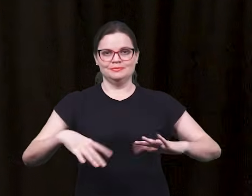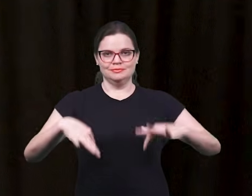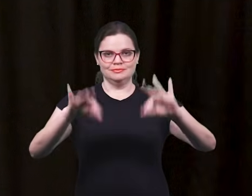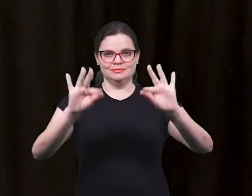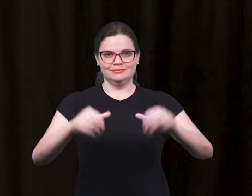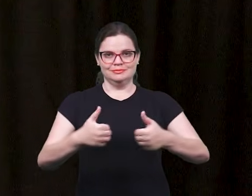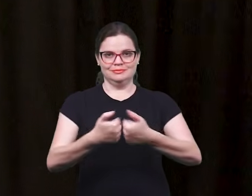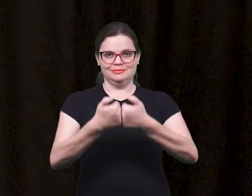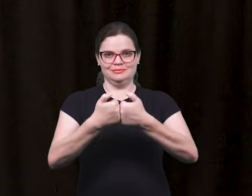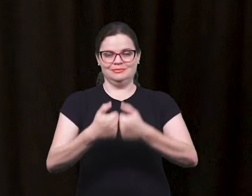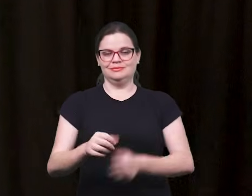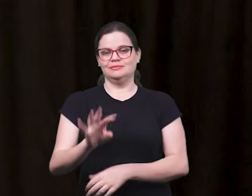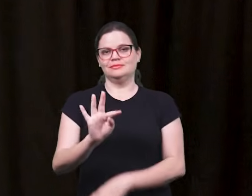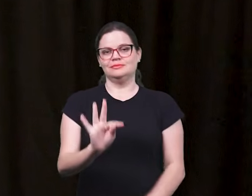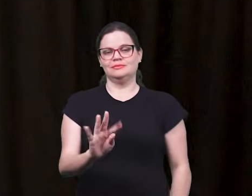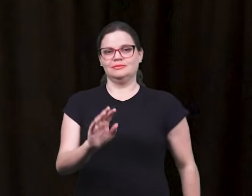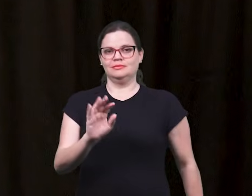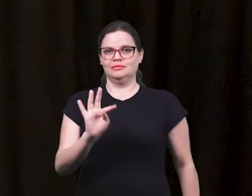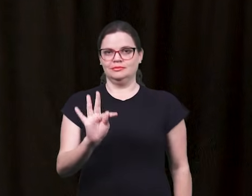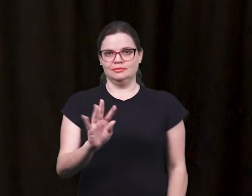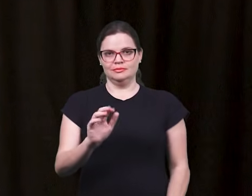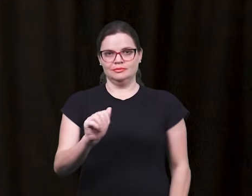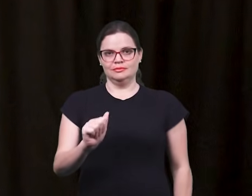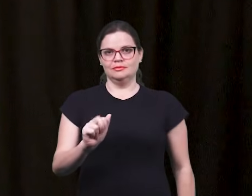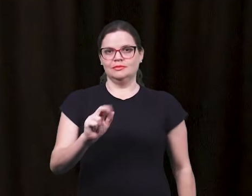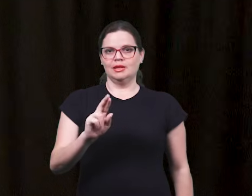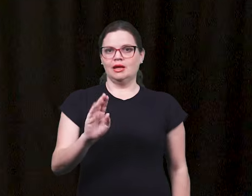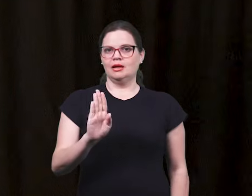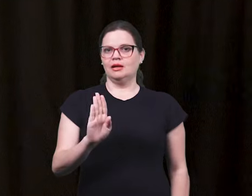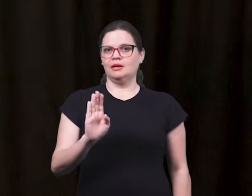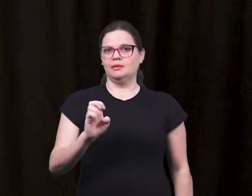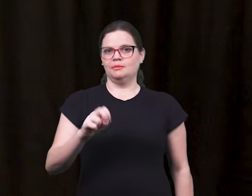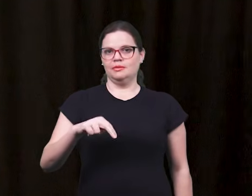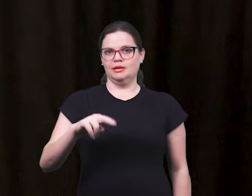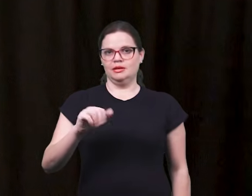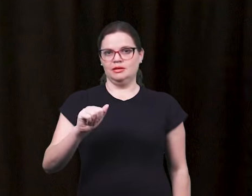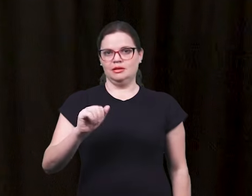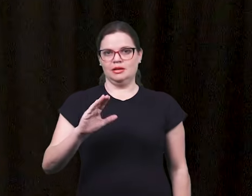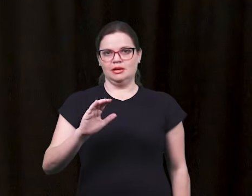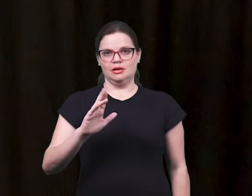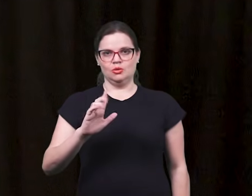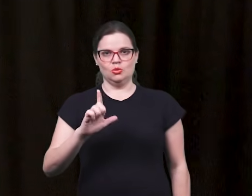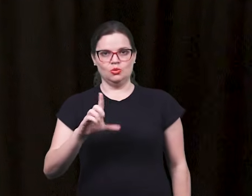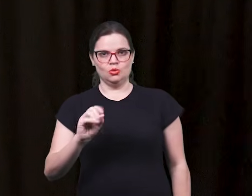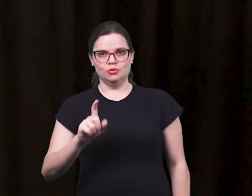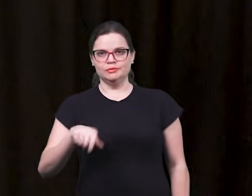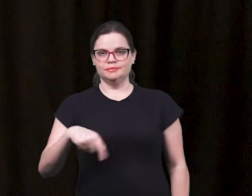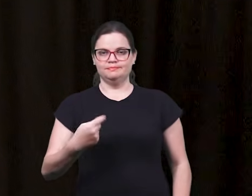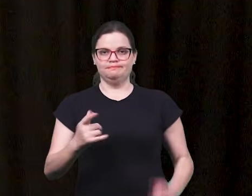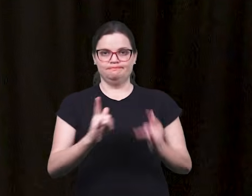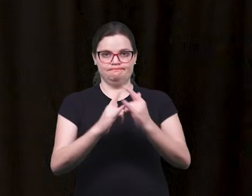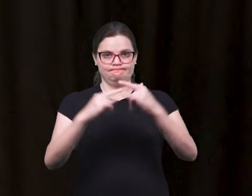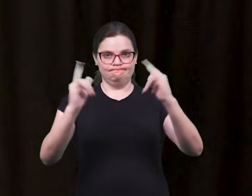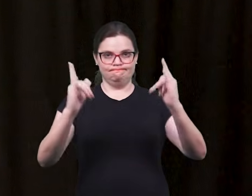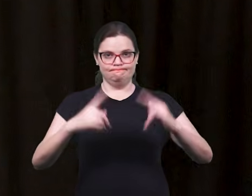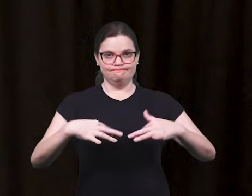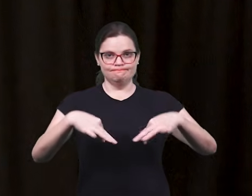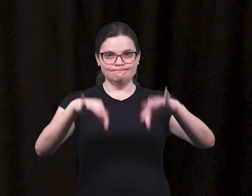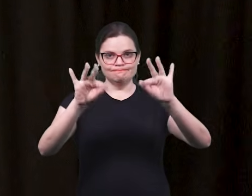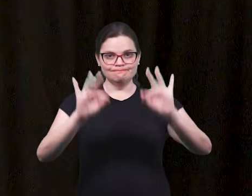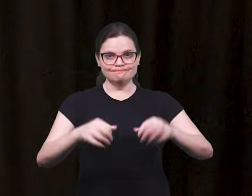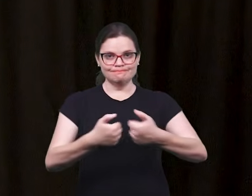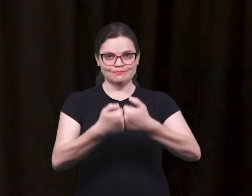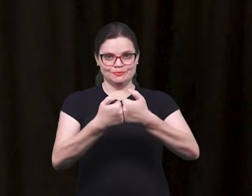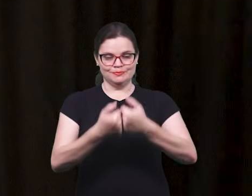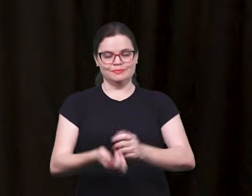tabernáculo, este móvel, esta tenda, este lugar que Deus estabeleceu para habitar no meio do